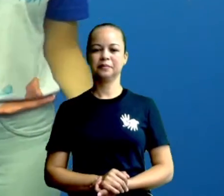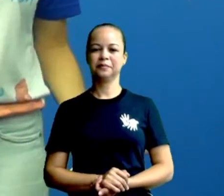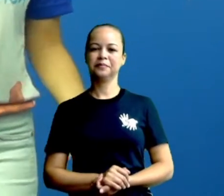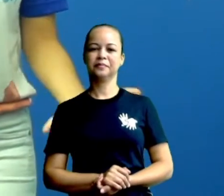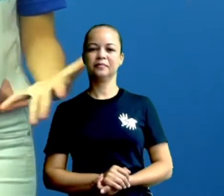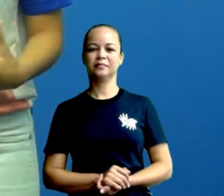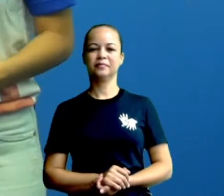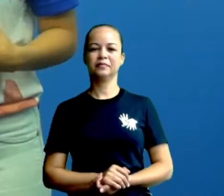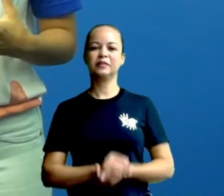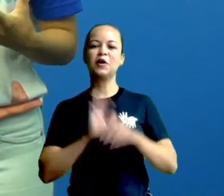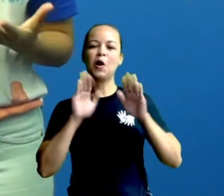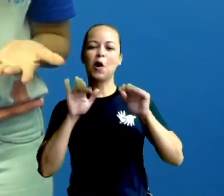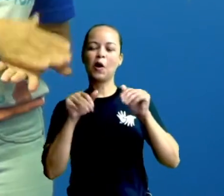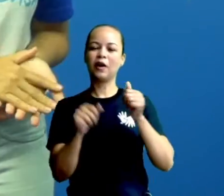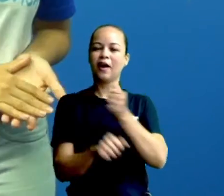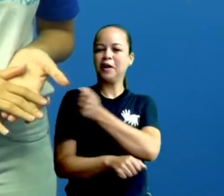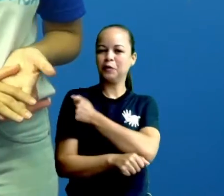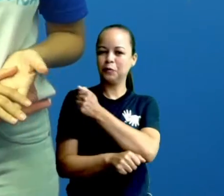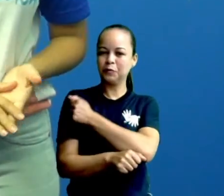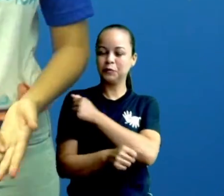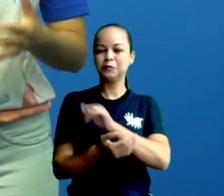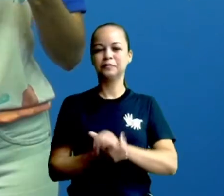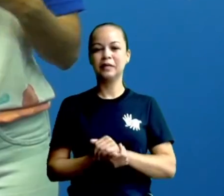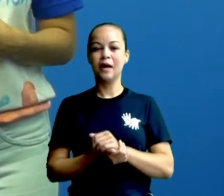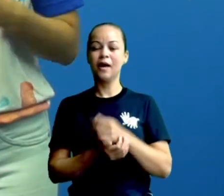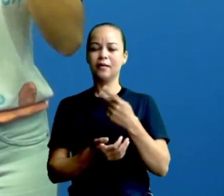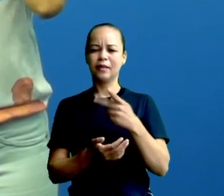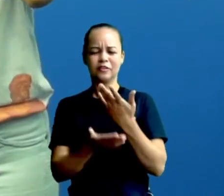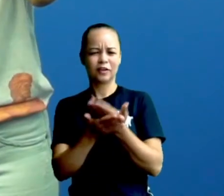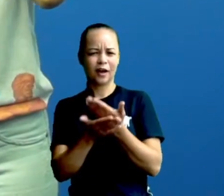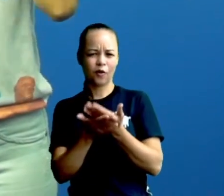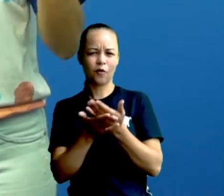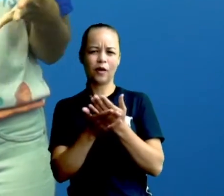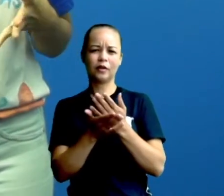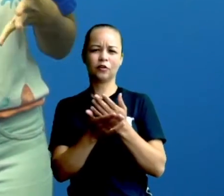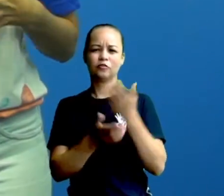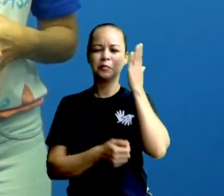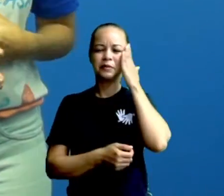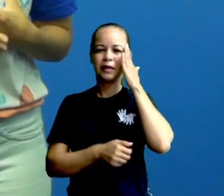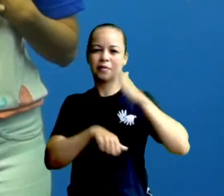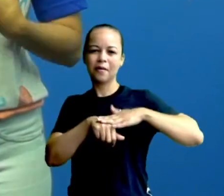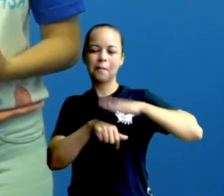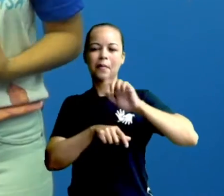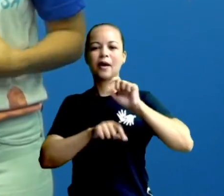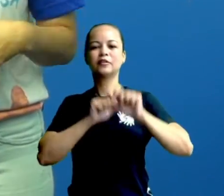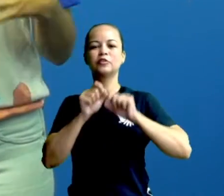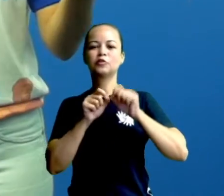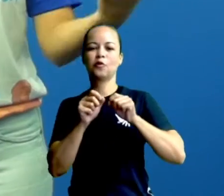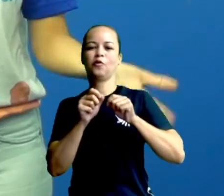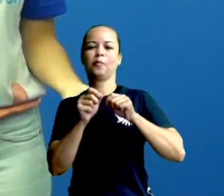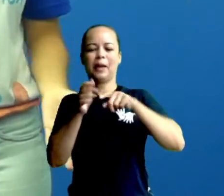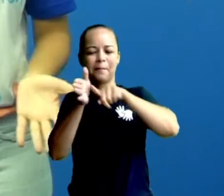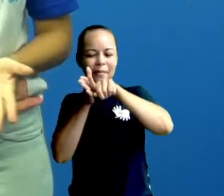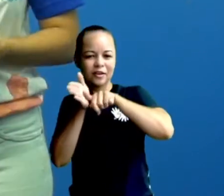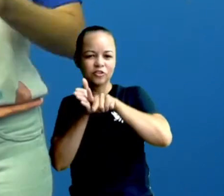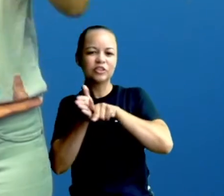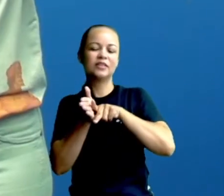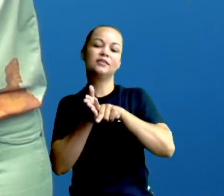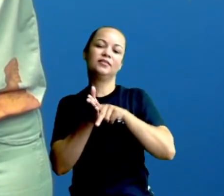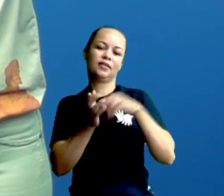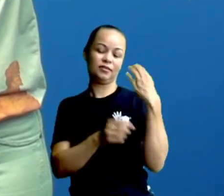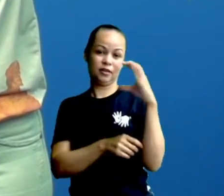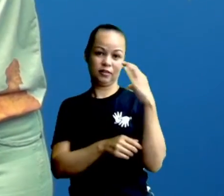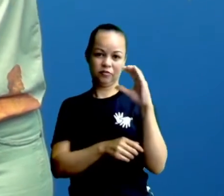Olá, pessoal! Nesta aula a gente vai ver um pouquinho mais sobre a importância da pesquisa científica para a nossa